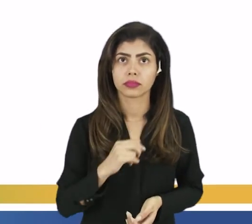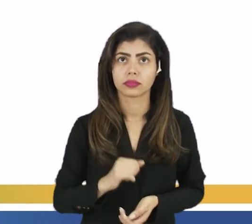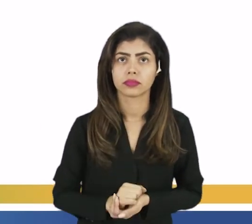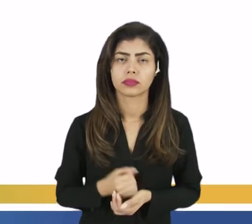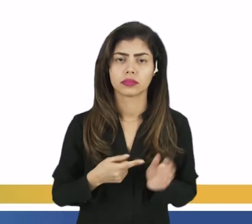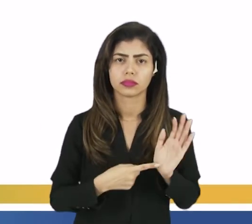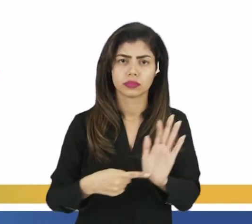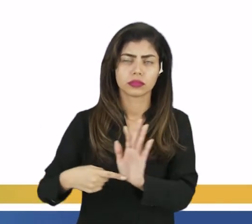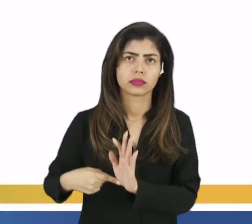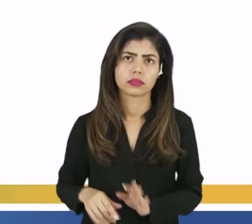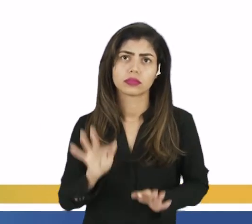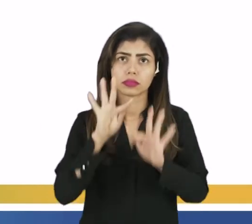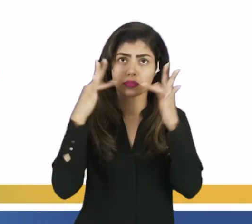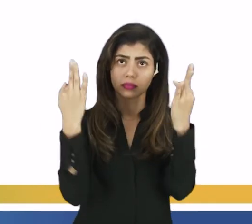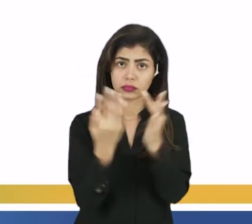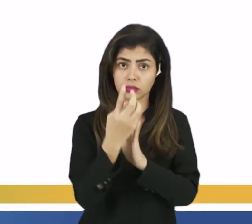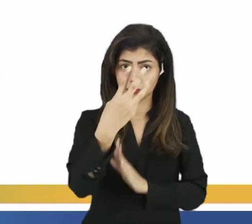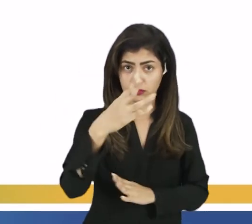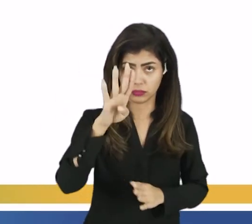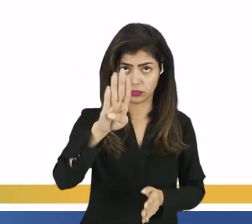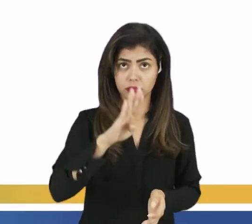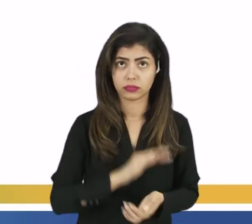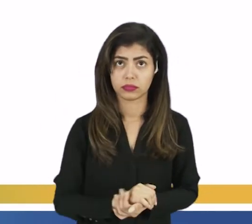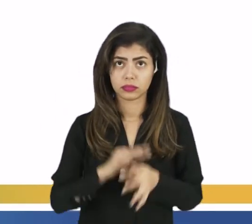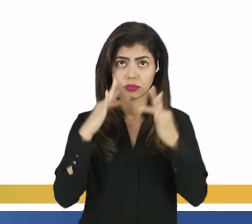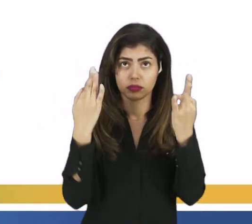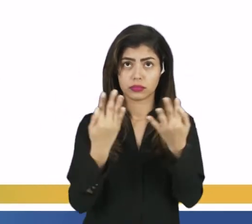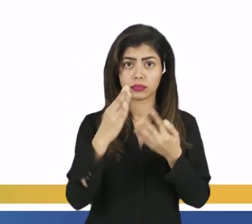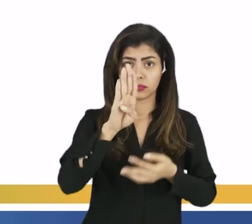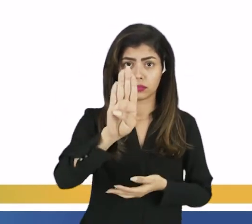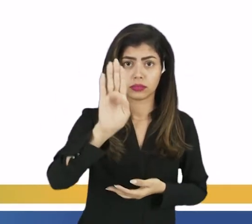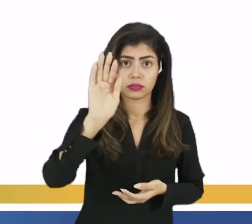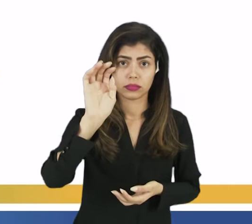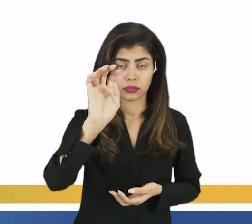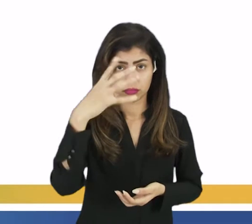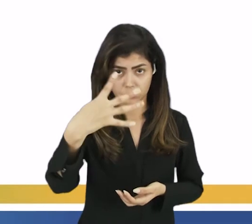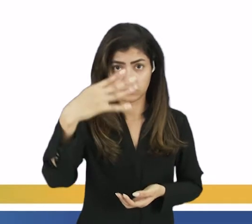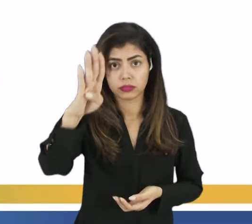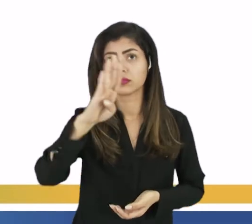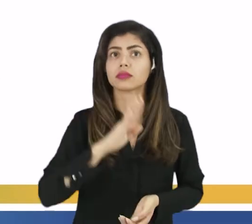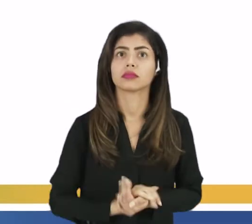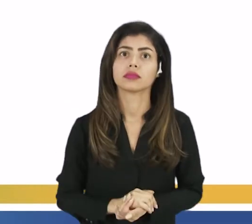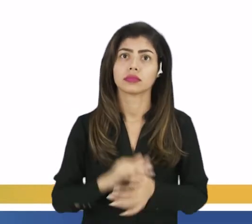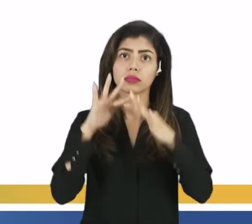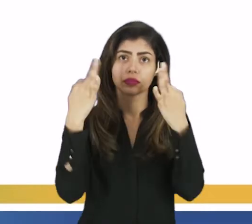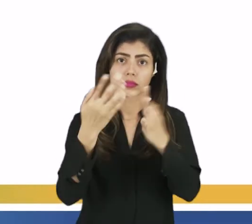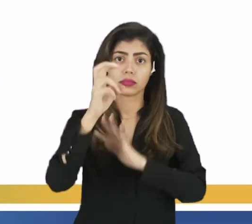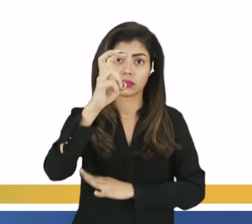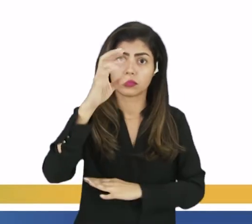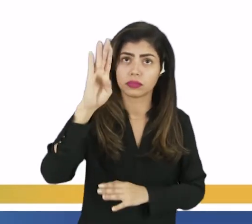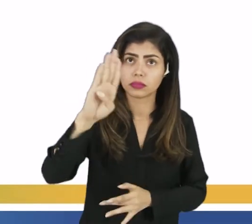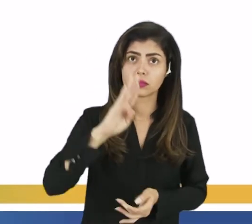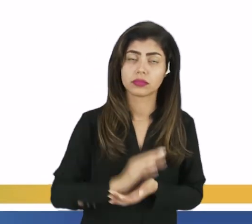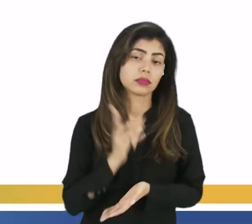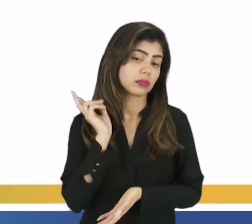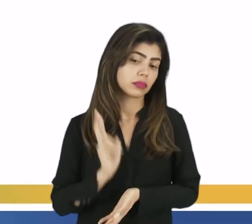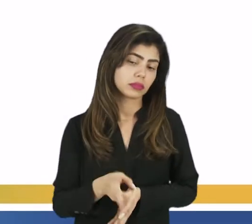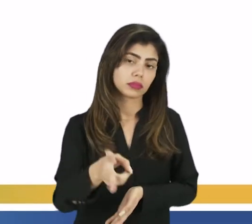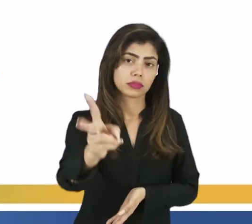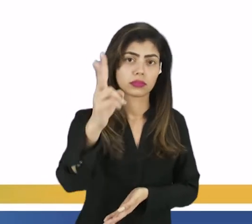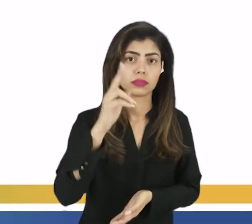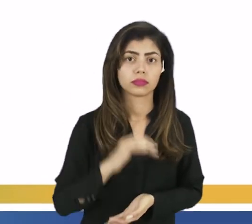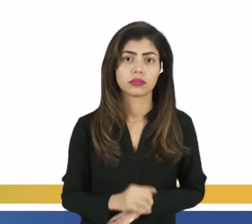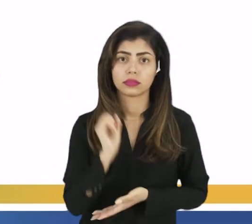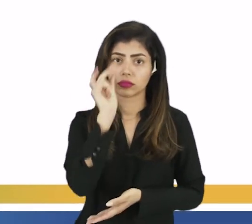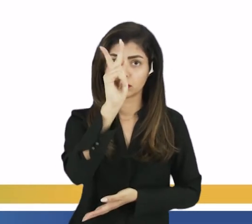essa indicação família 3B família 4B família 5b e assim